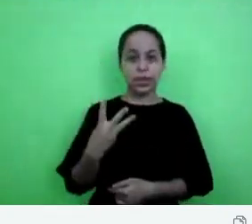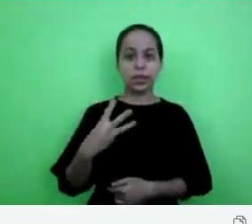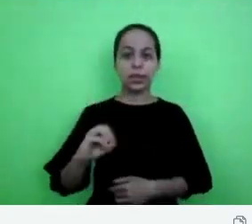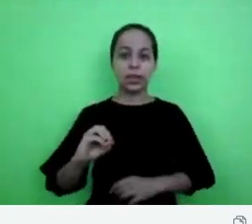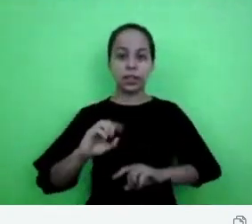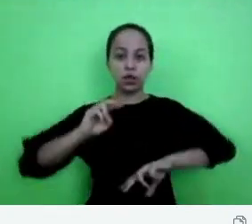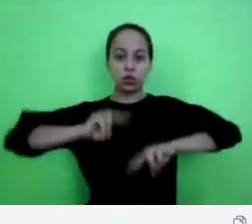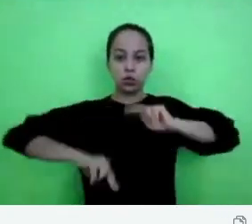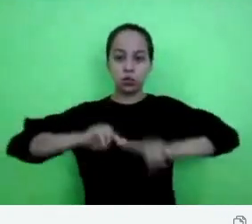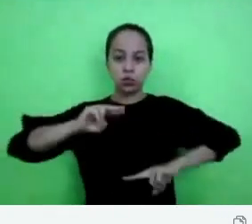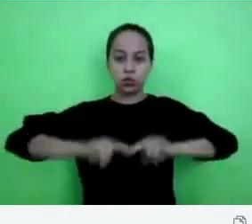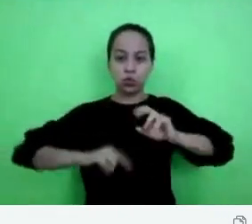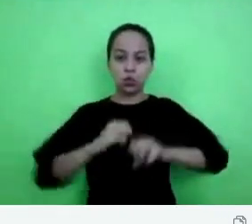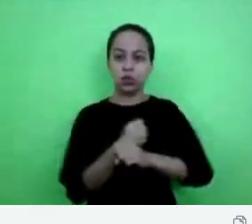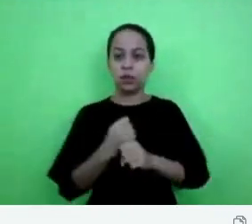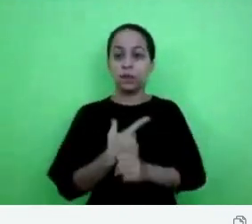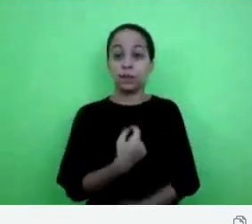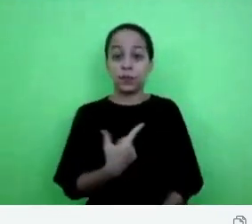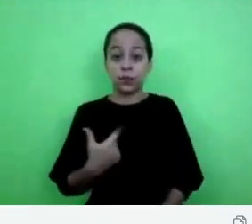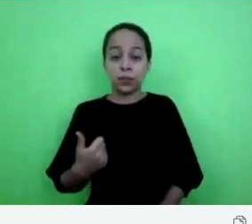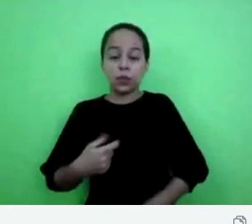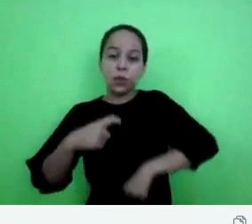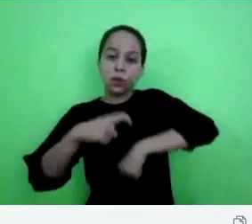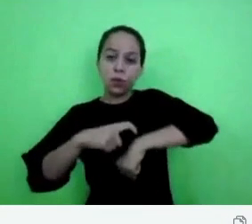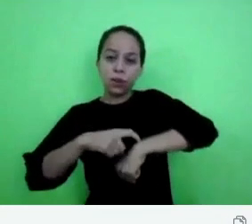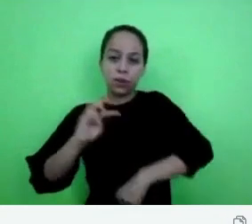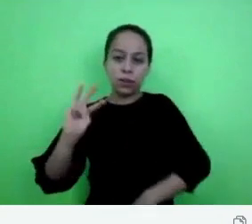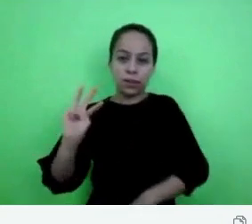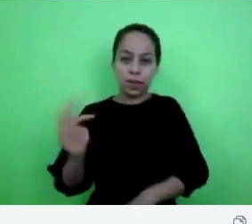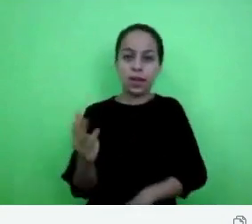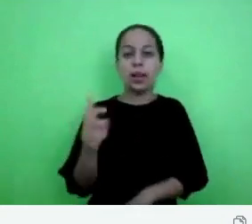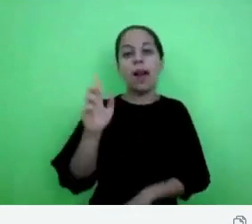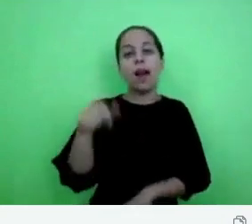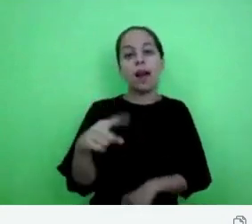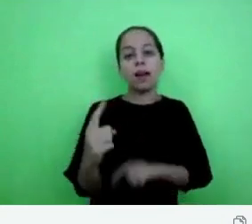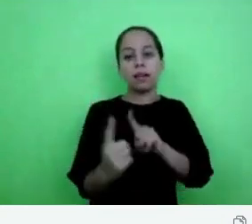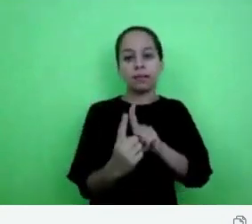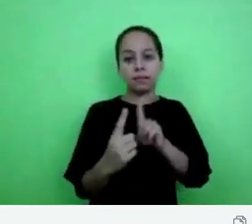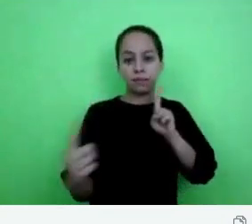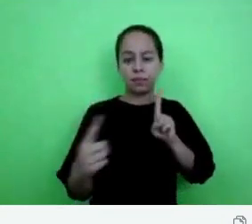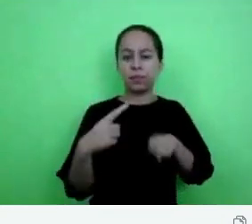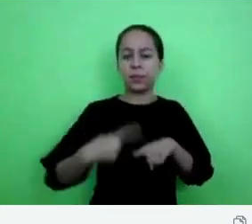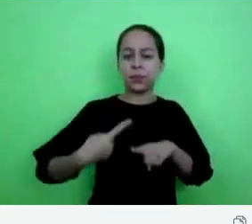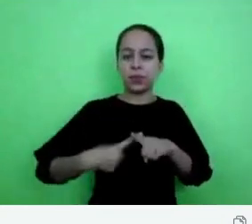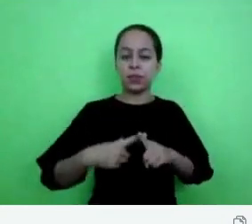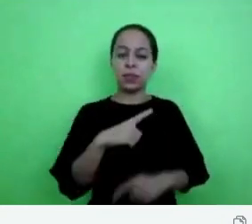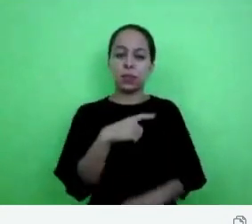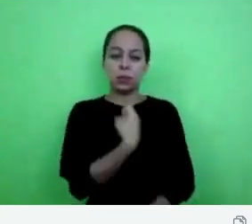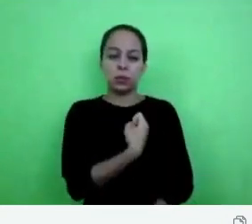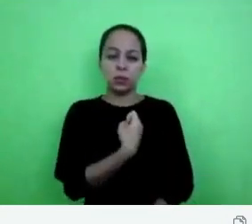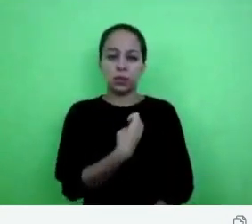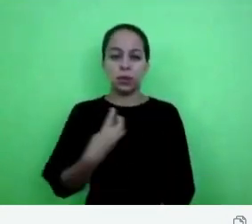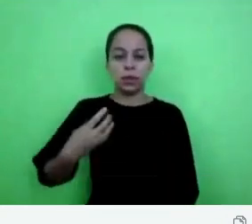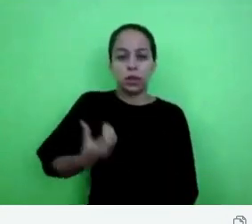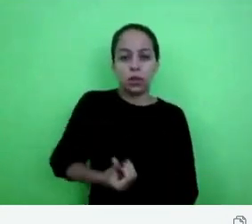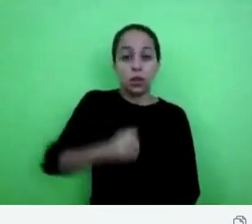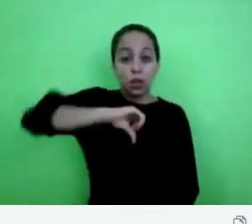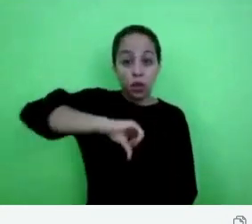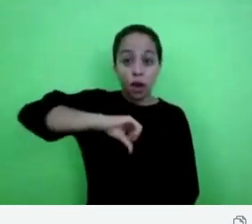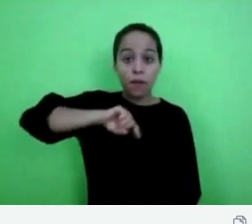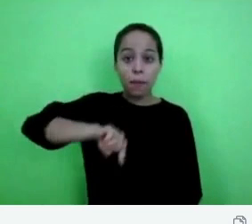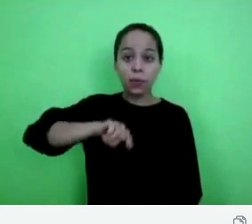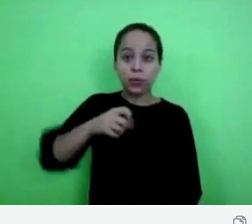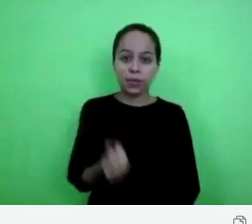30 de junho de 2021, às 15 horas, de forma remota. Conforme o item 9.6, em virtude